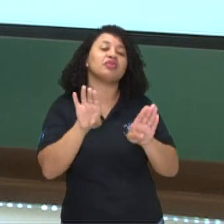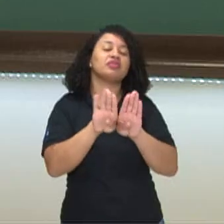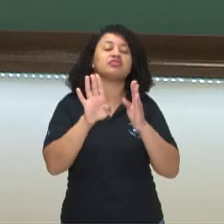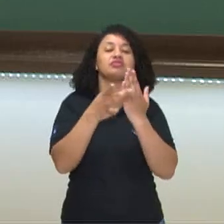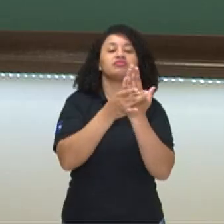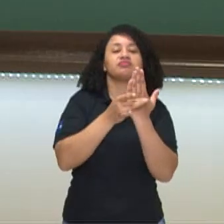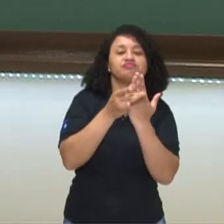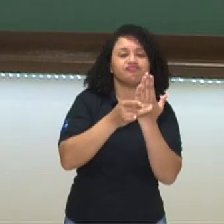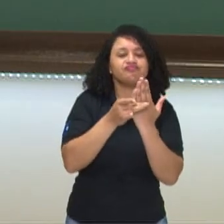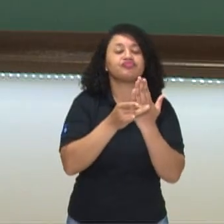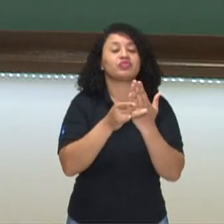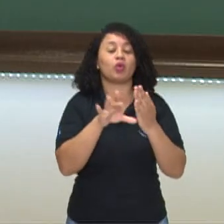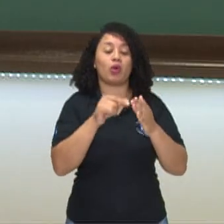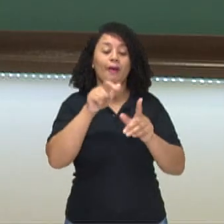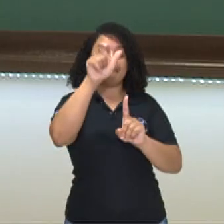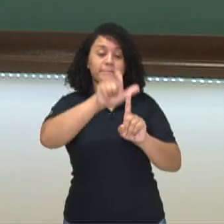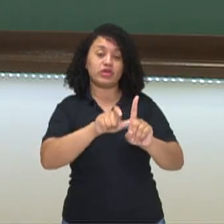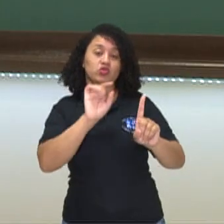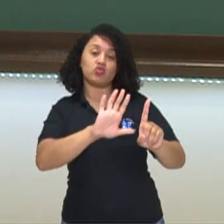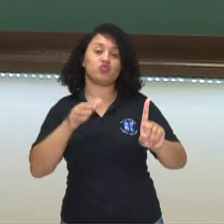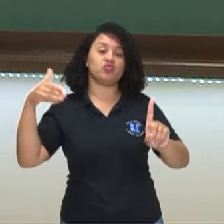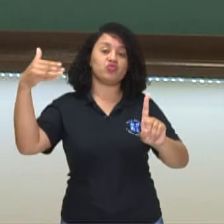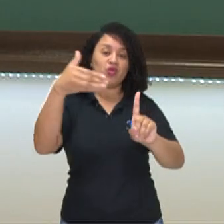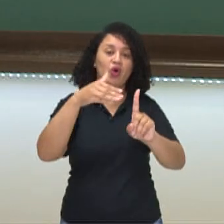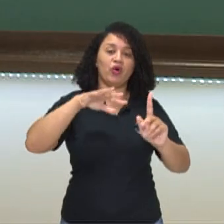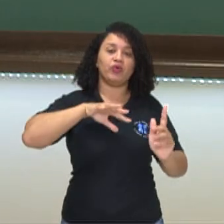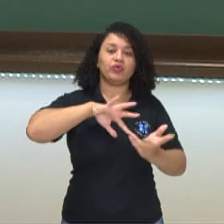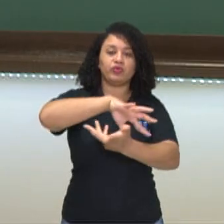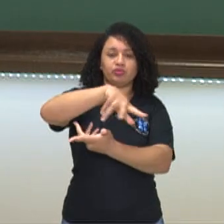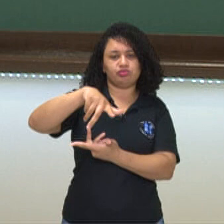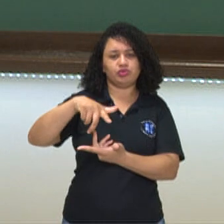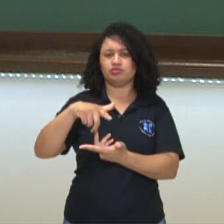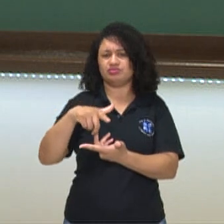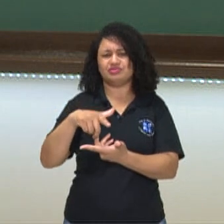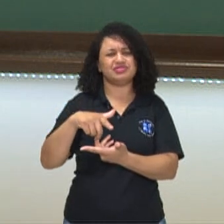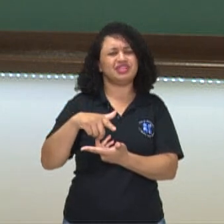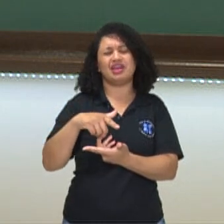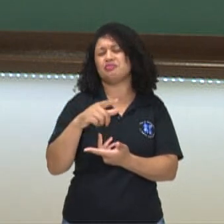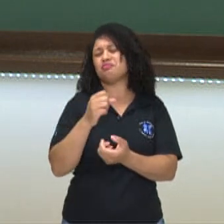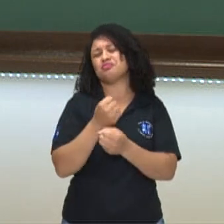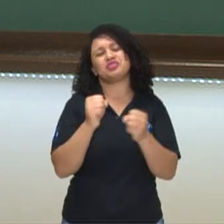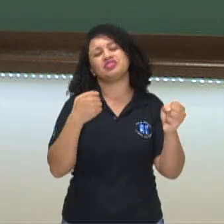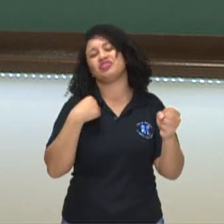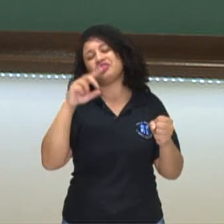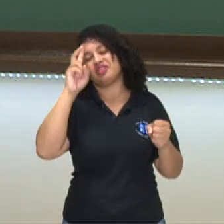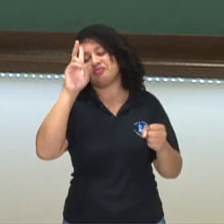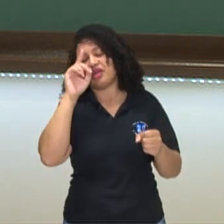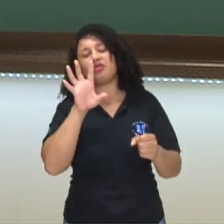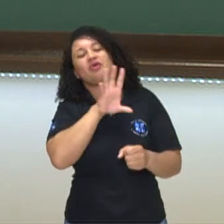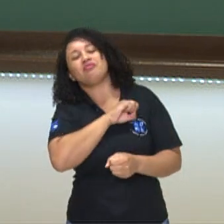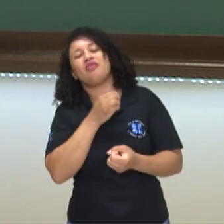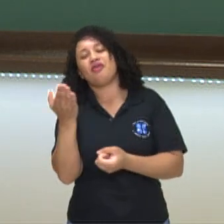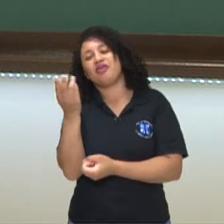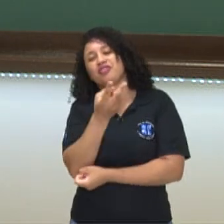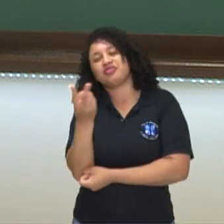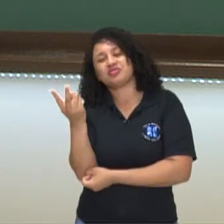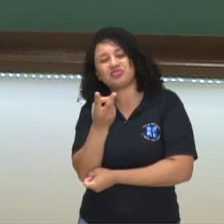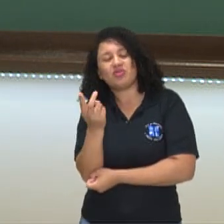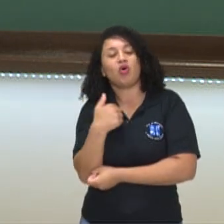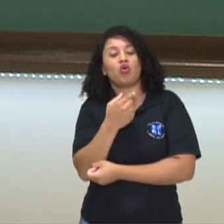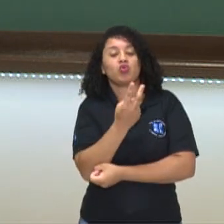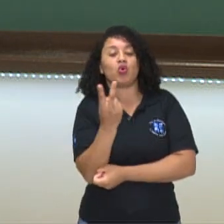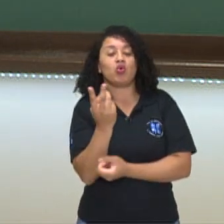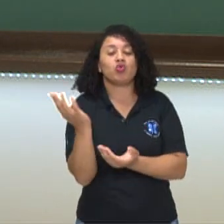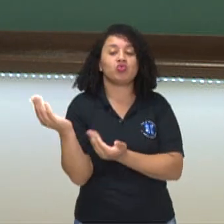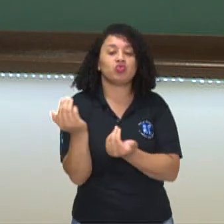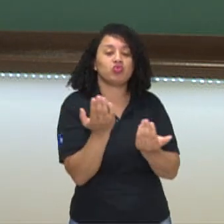né? Coloca o homem como centro do universo. Como é impossível não lembrar do amor entre Romeu e Julieta? Dois